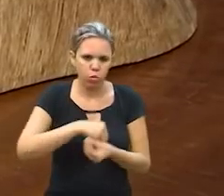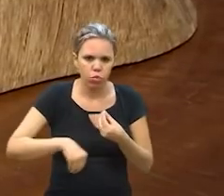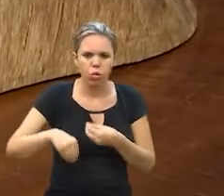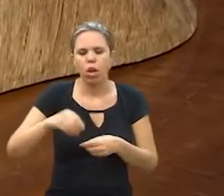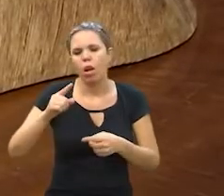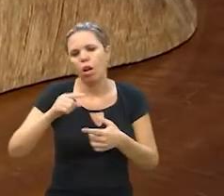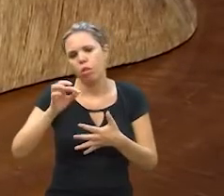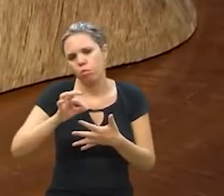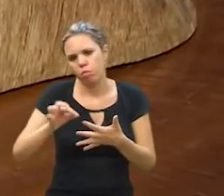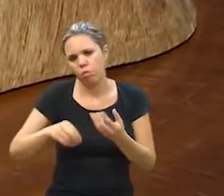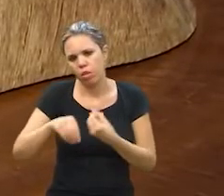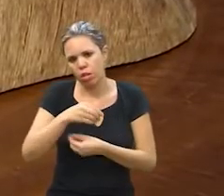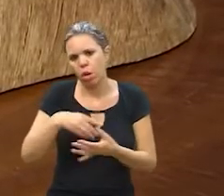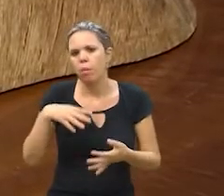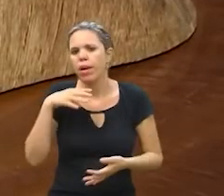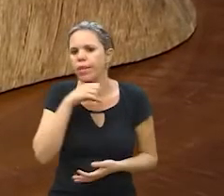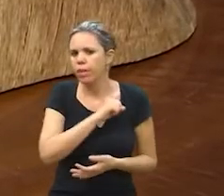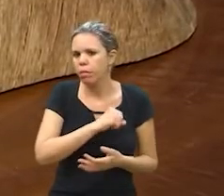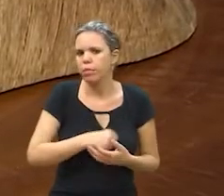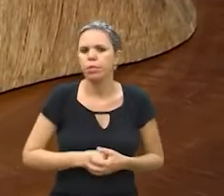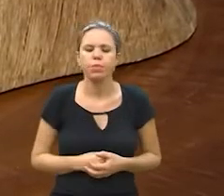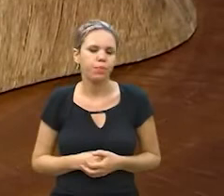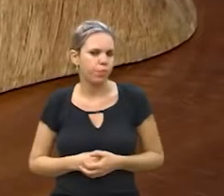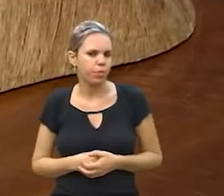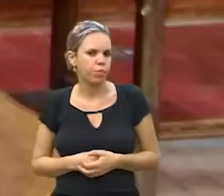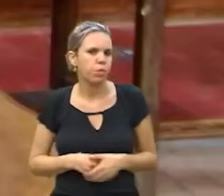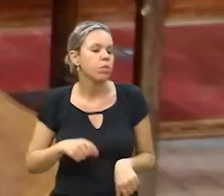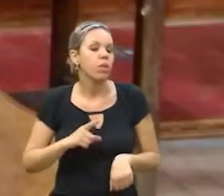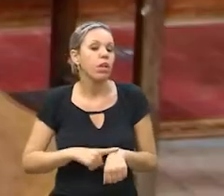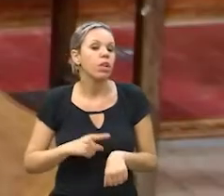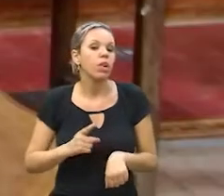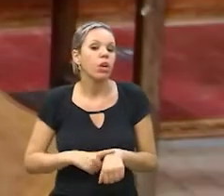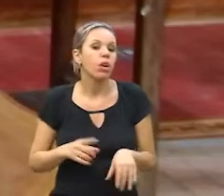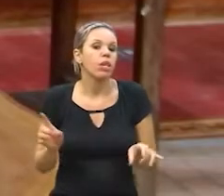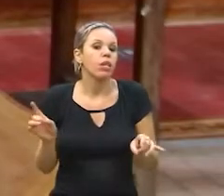ali e fica mais rápido. Tá. E aí o ponto da